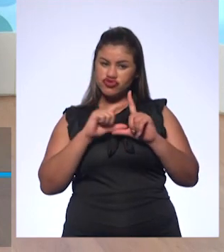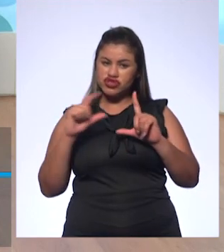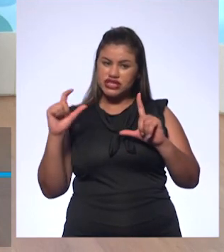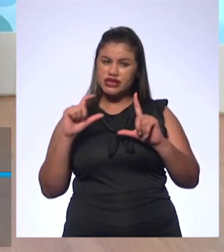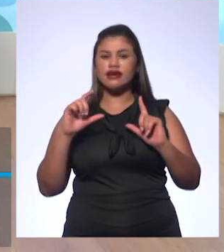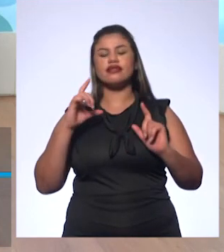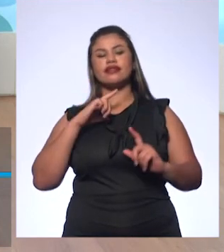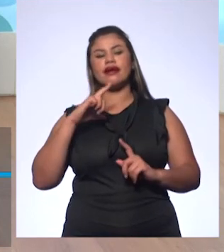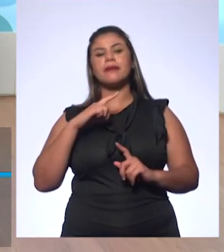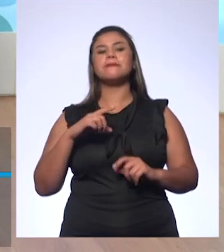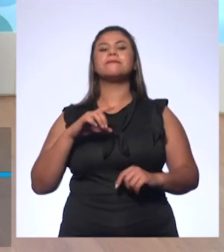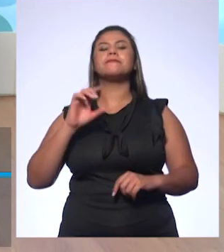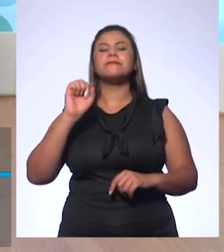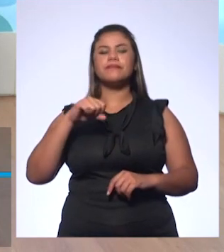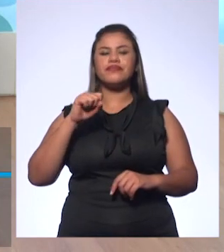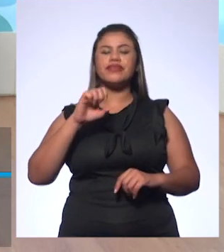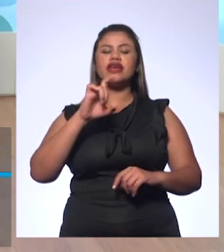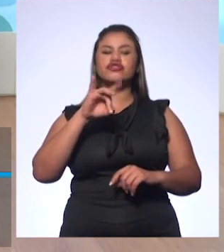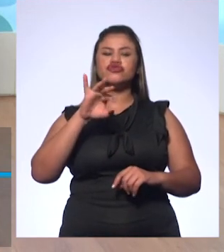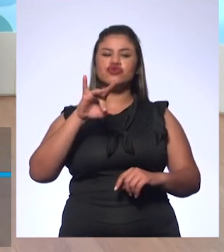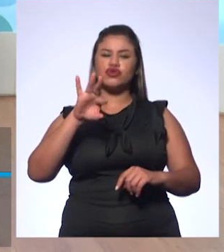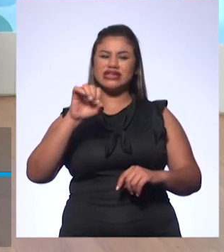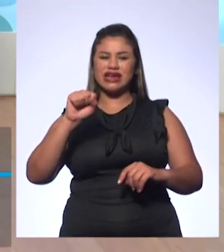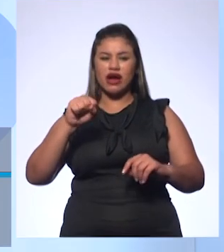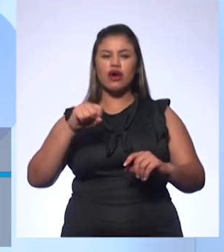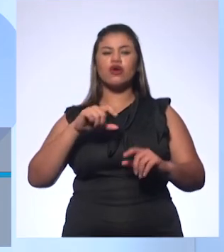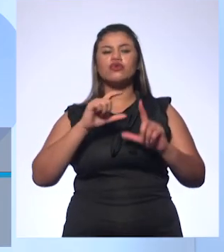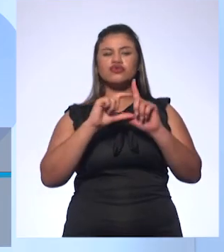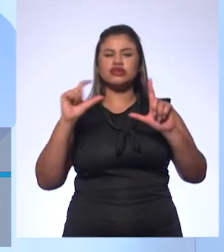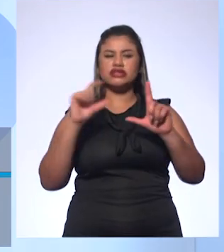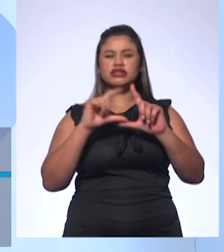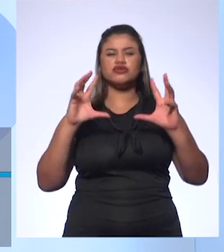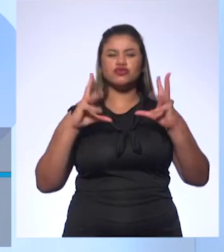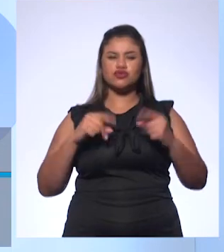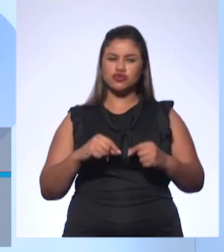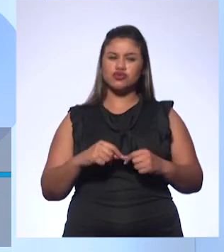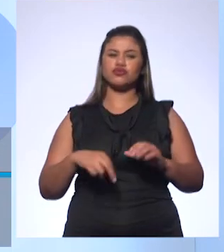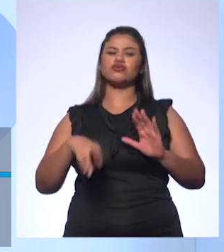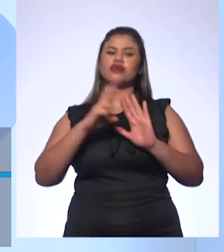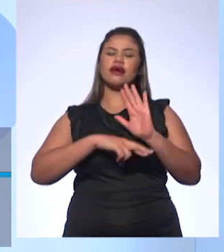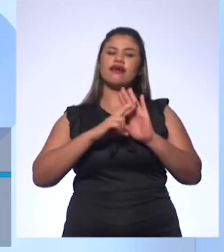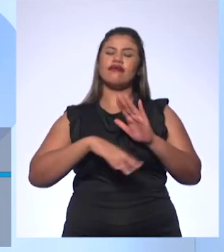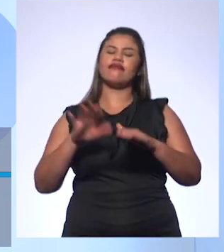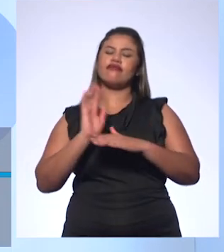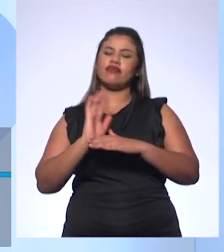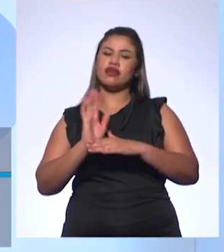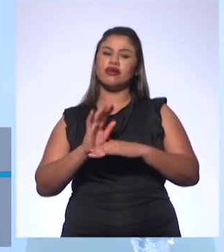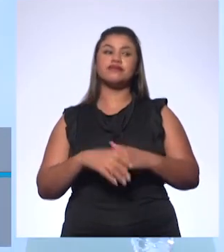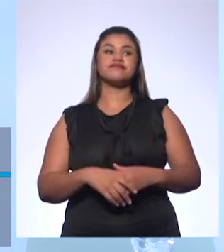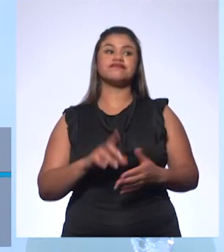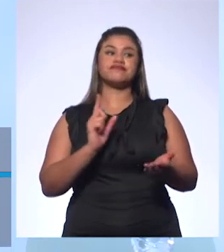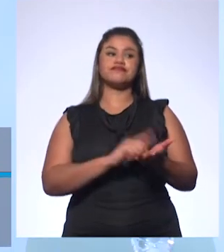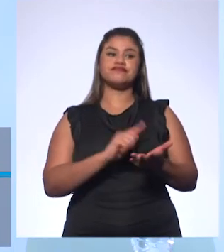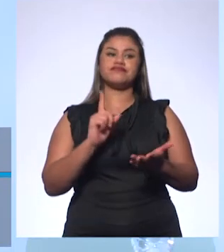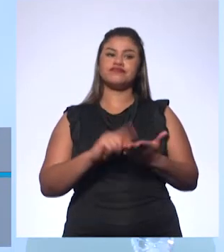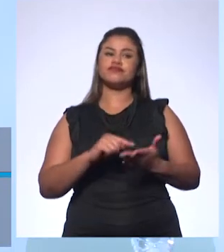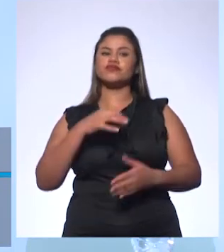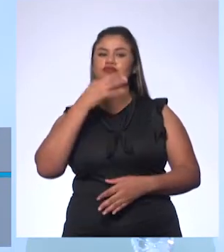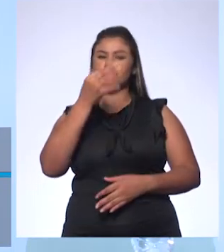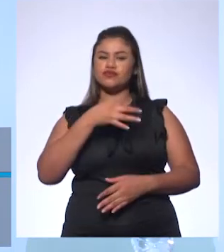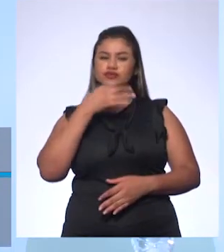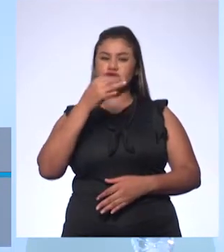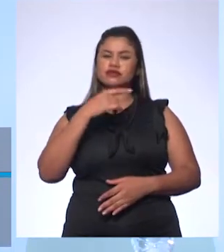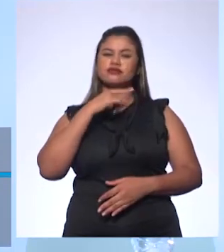Proana Paula colocou editorial, tirinhas, carta do então leitor, tem tudo. resenha de filmes. Artigo de opinião, né? Artigo de opinião,